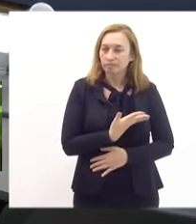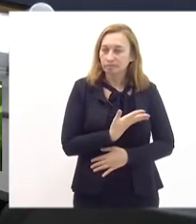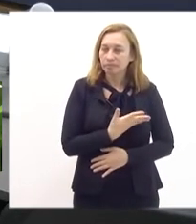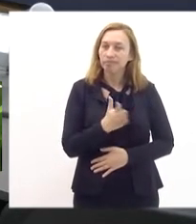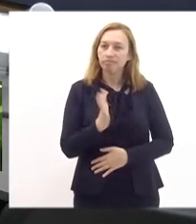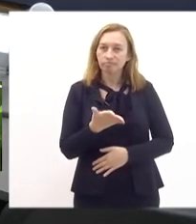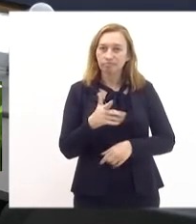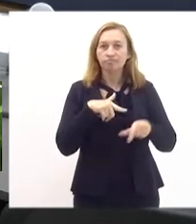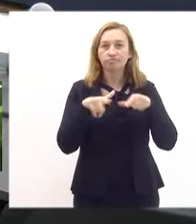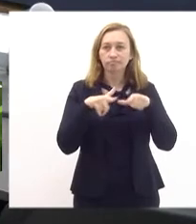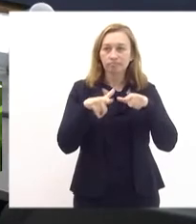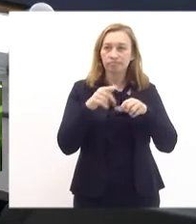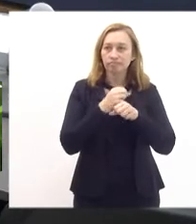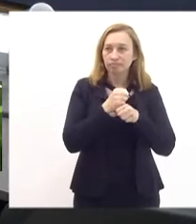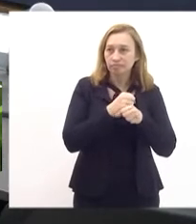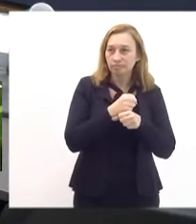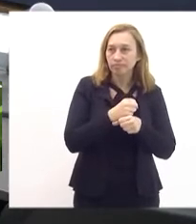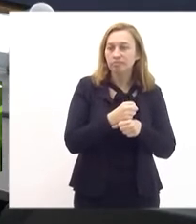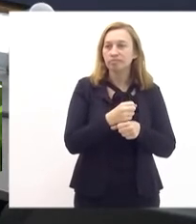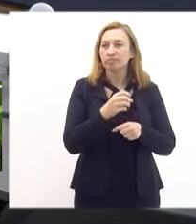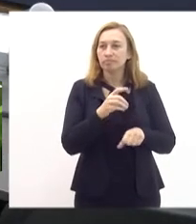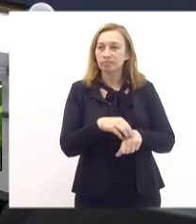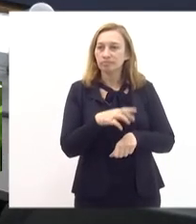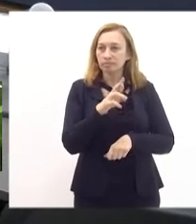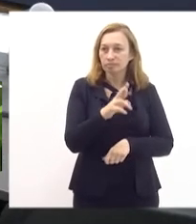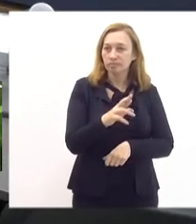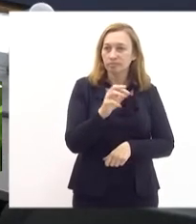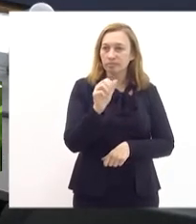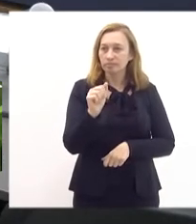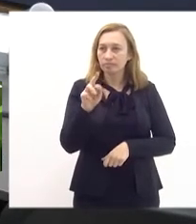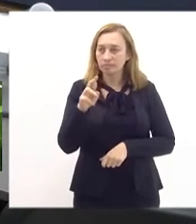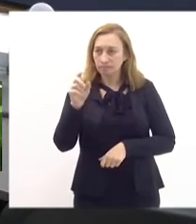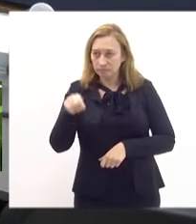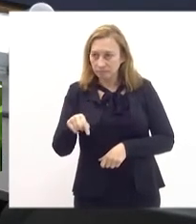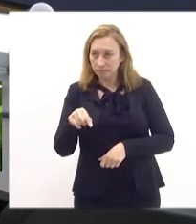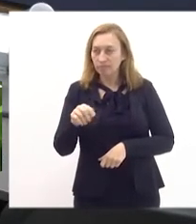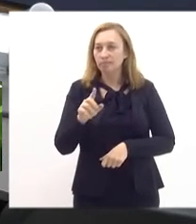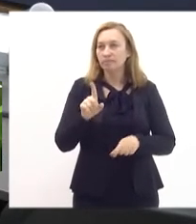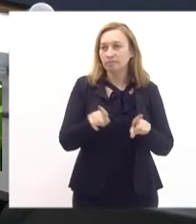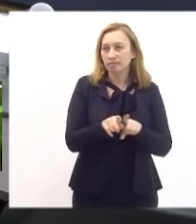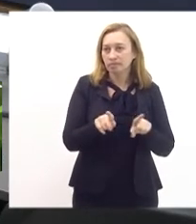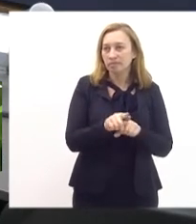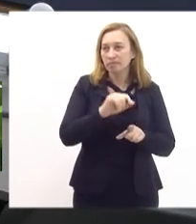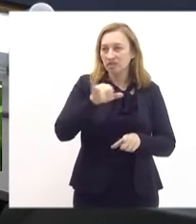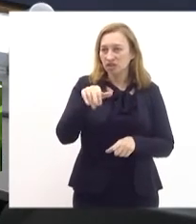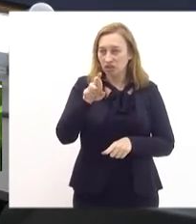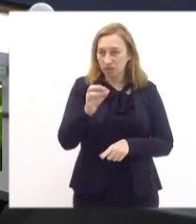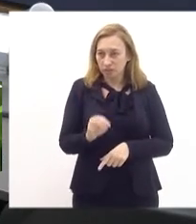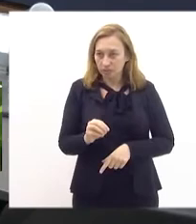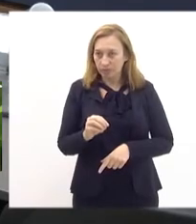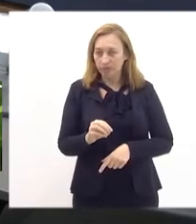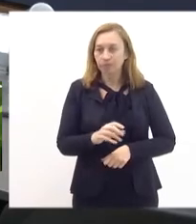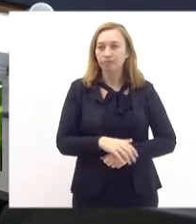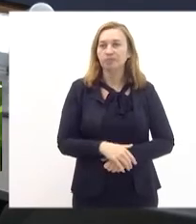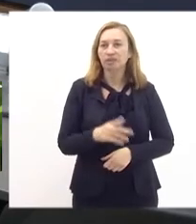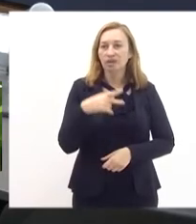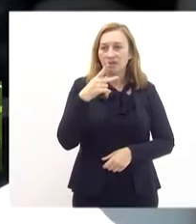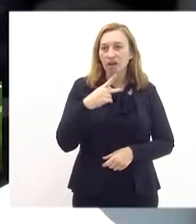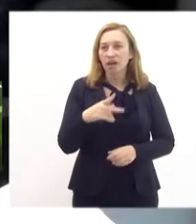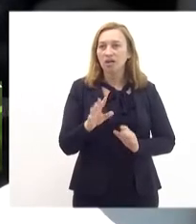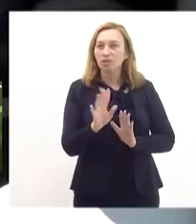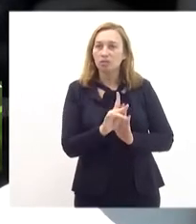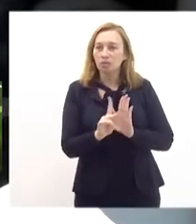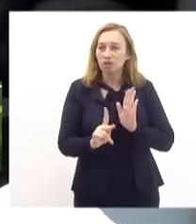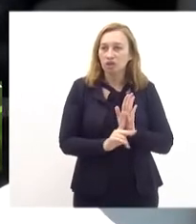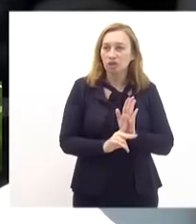já trabalhei, doutor André Urim e o Jaime, lá da CGE. Bom, gente, a gente vai falar sobre o projeto de